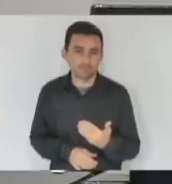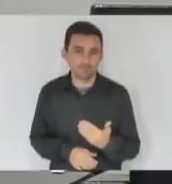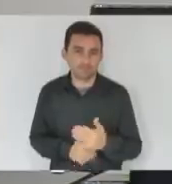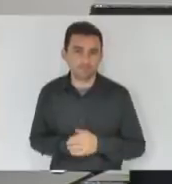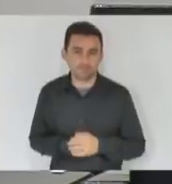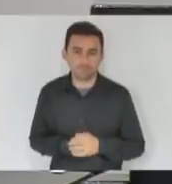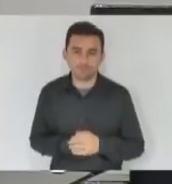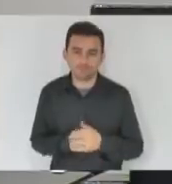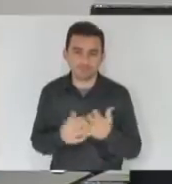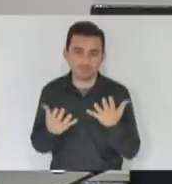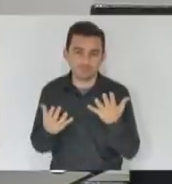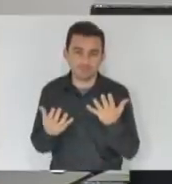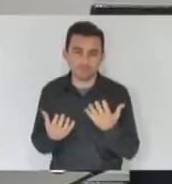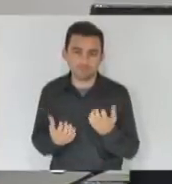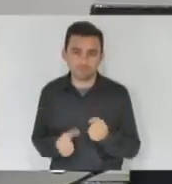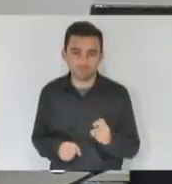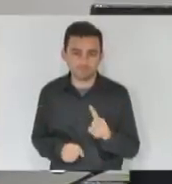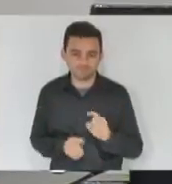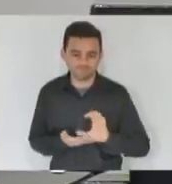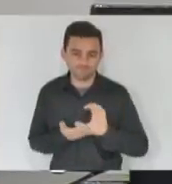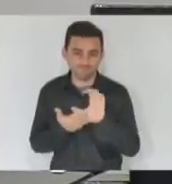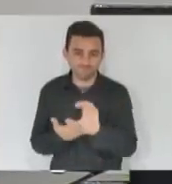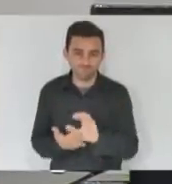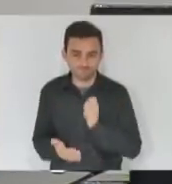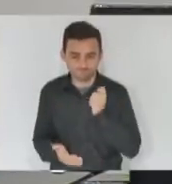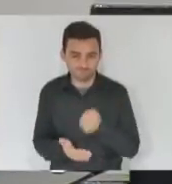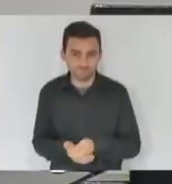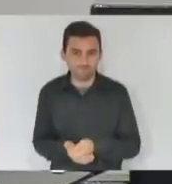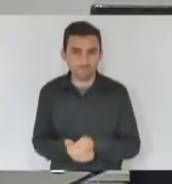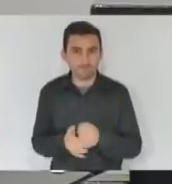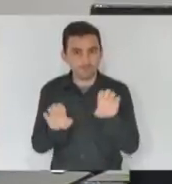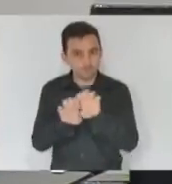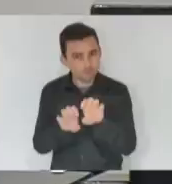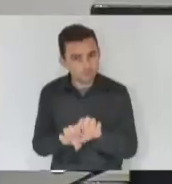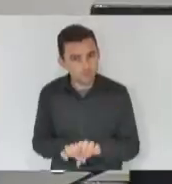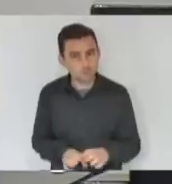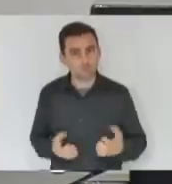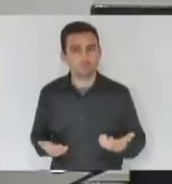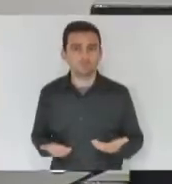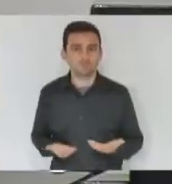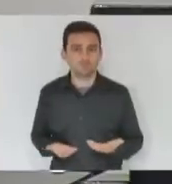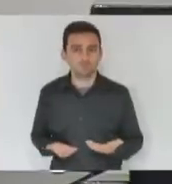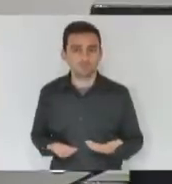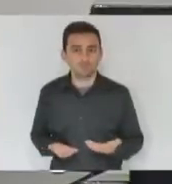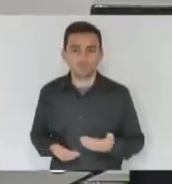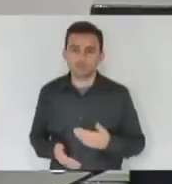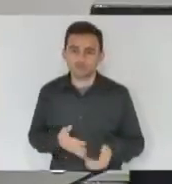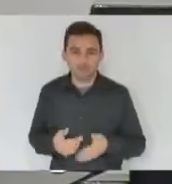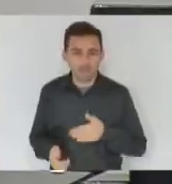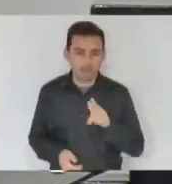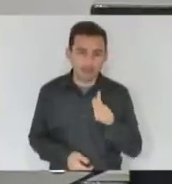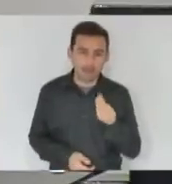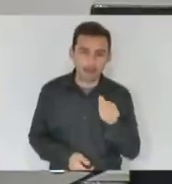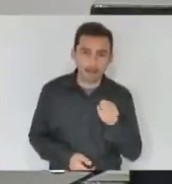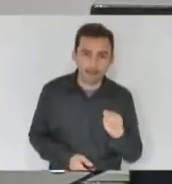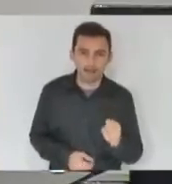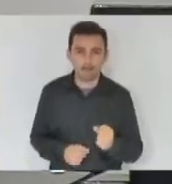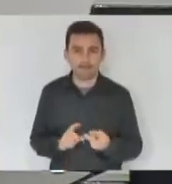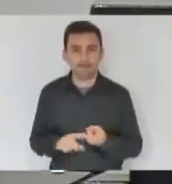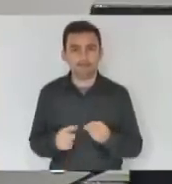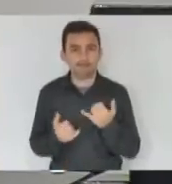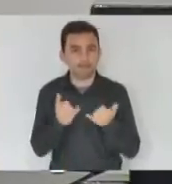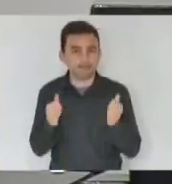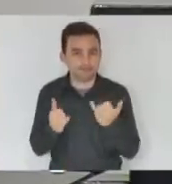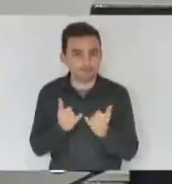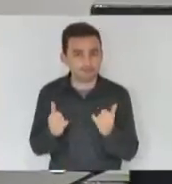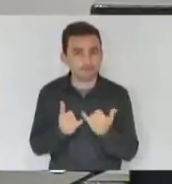não fez o devido investimento, especialmente em infraestrutura, seja no gás, seja na energia, seja